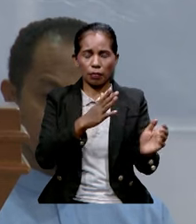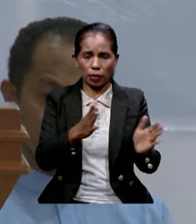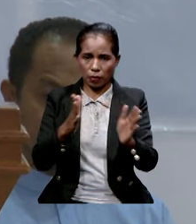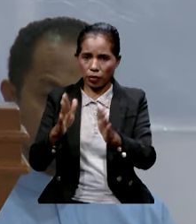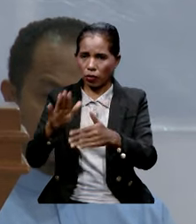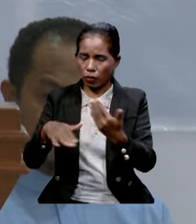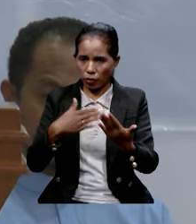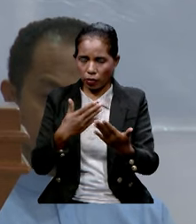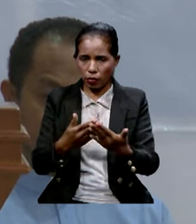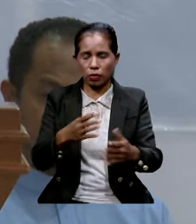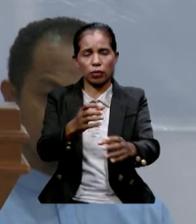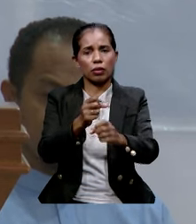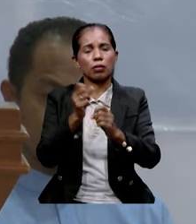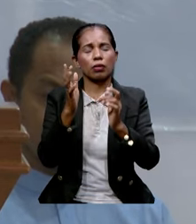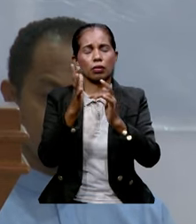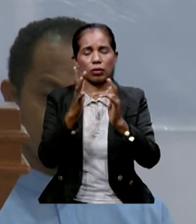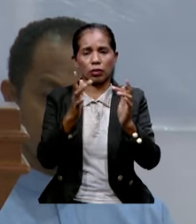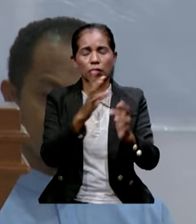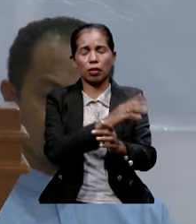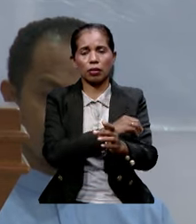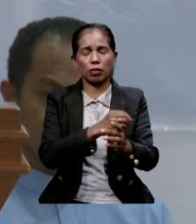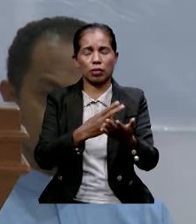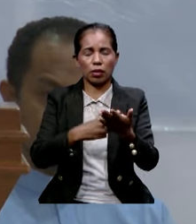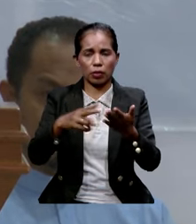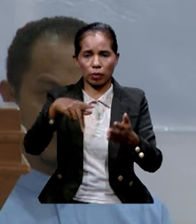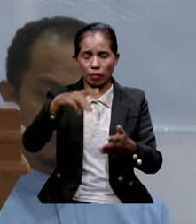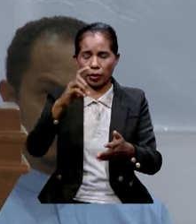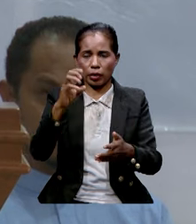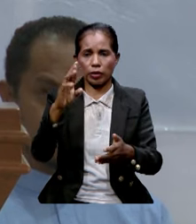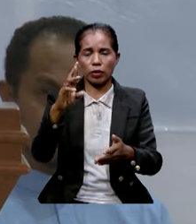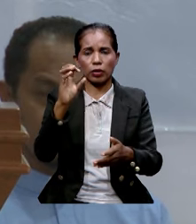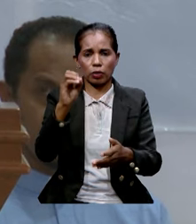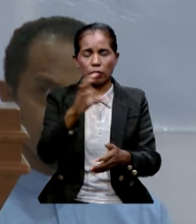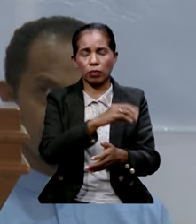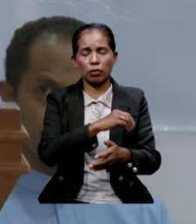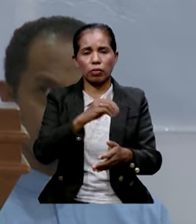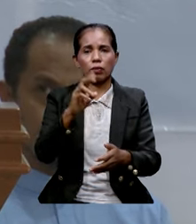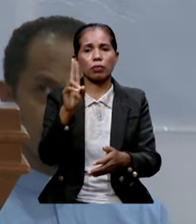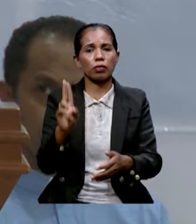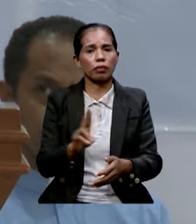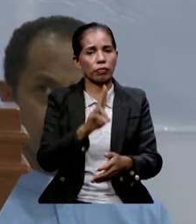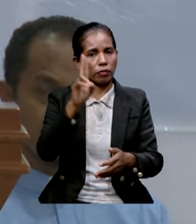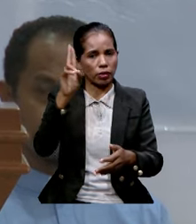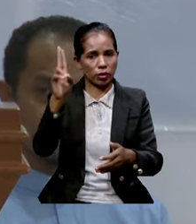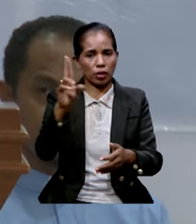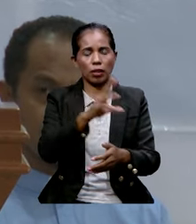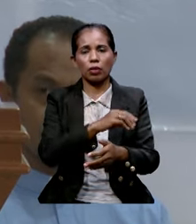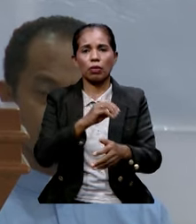tomak orisimu sucessor São Pedro no pastor universal credania belelao